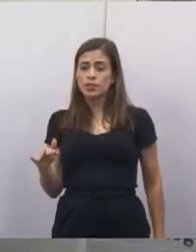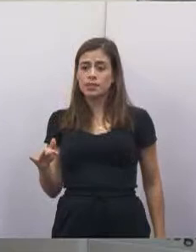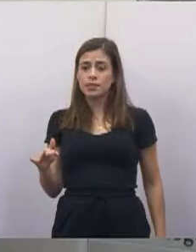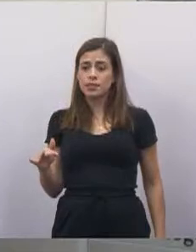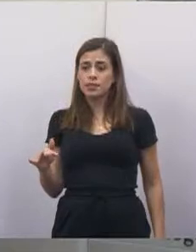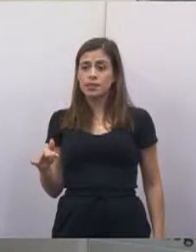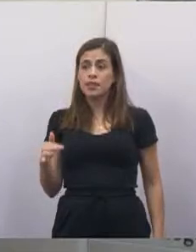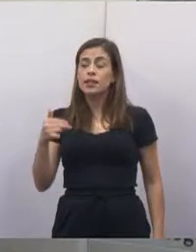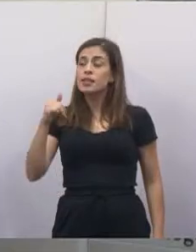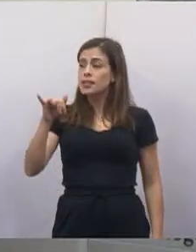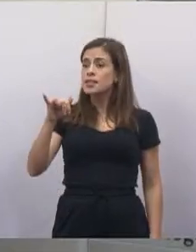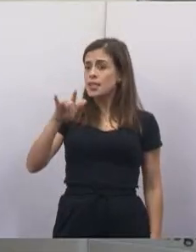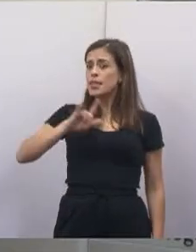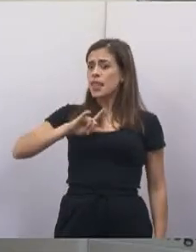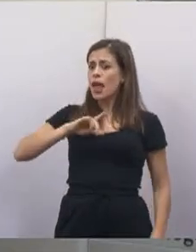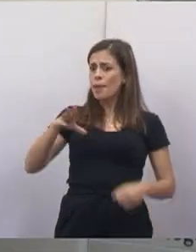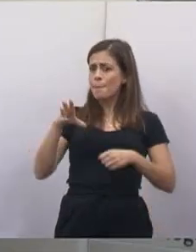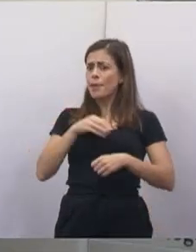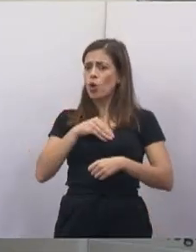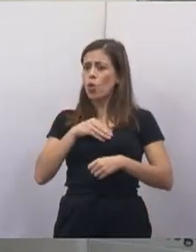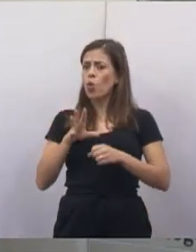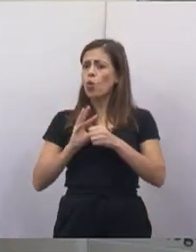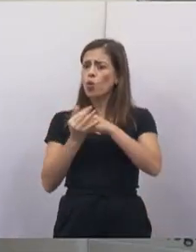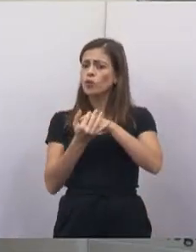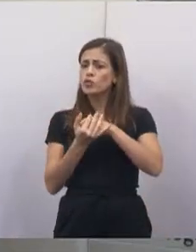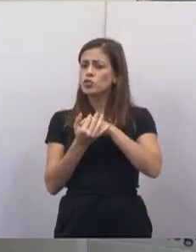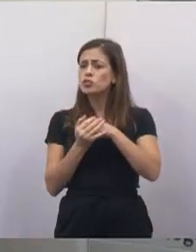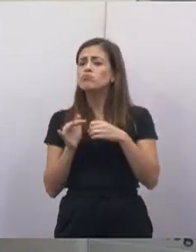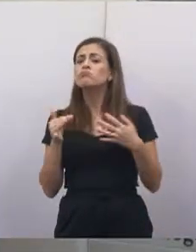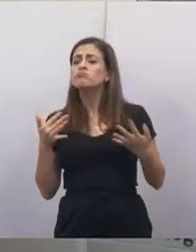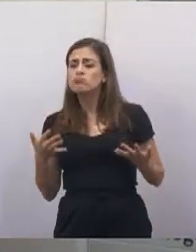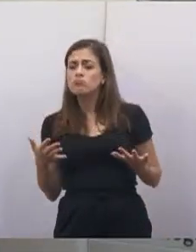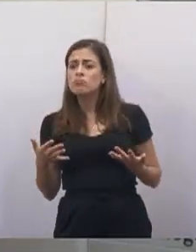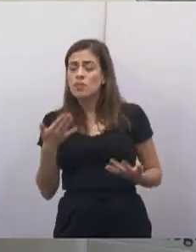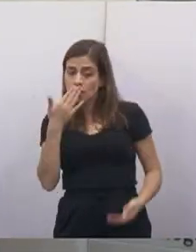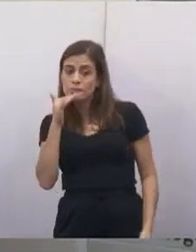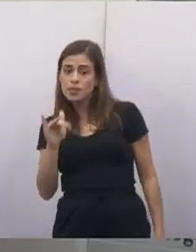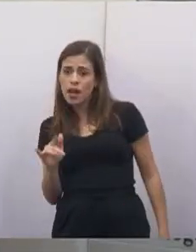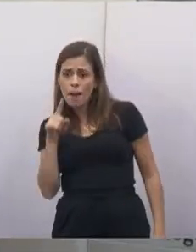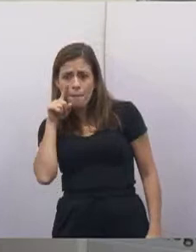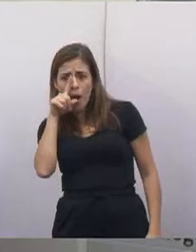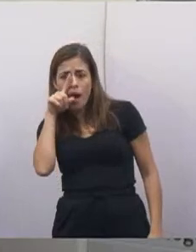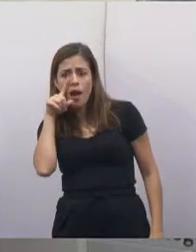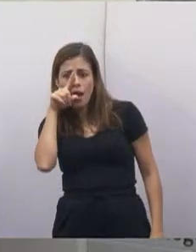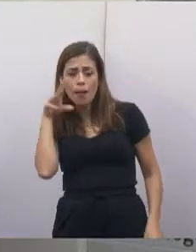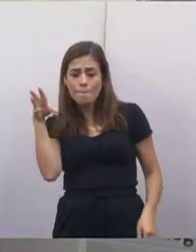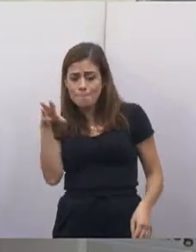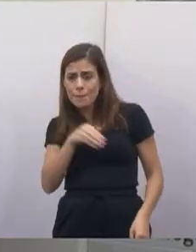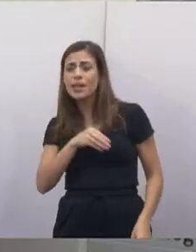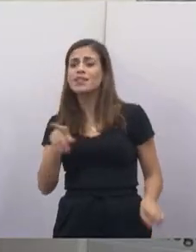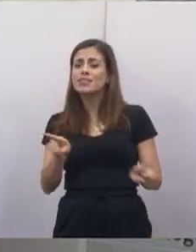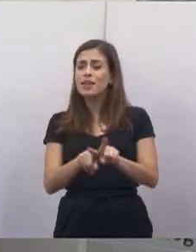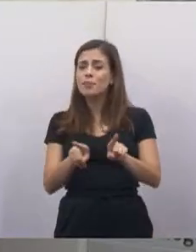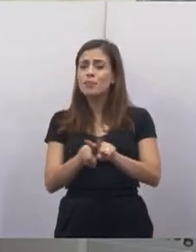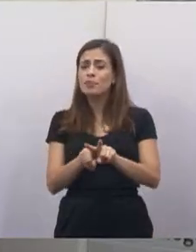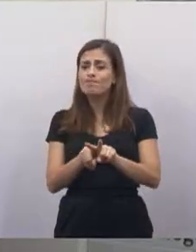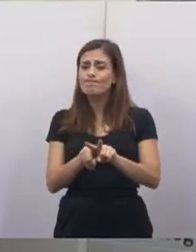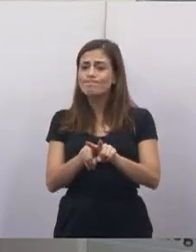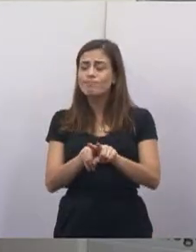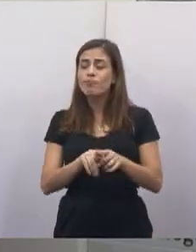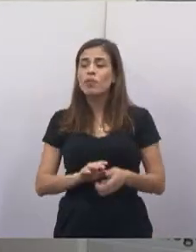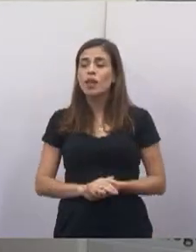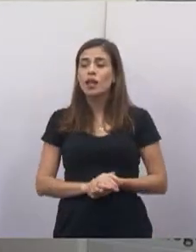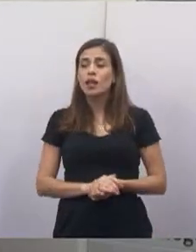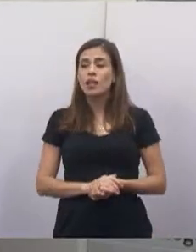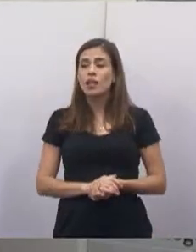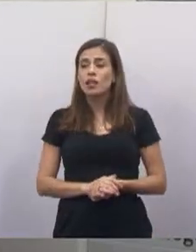se a pessoa estiver mesmo com a Covid? Essas crianças não correm o risco de pegar a doença? Nós temos que